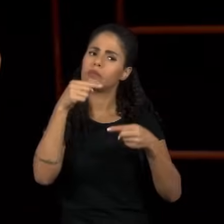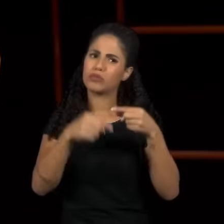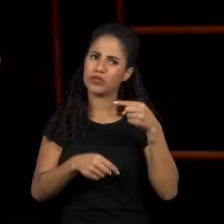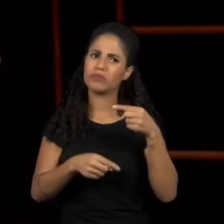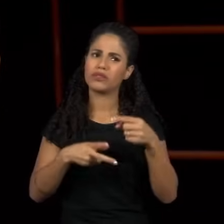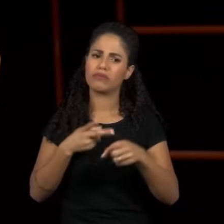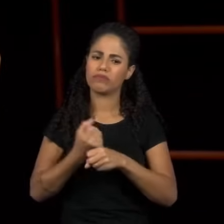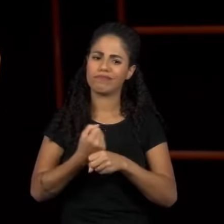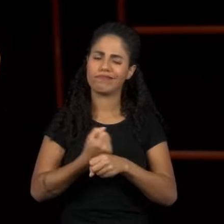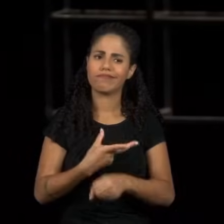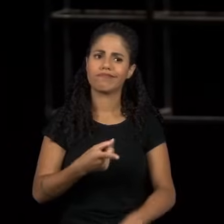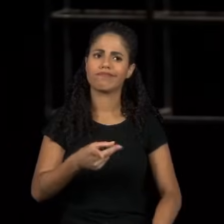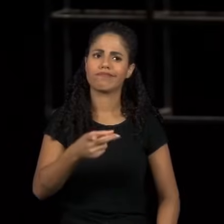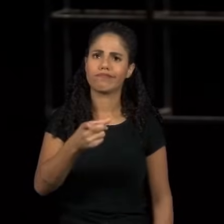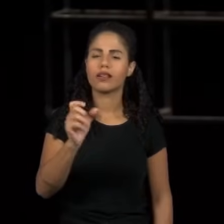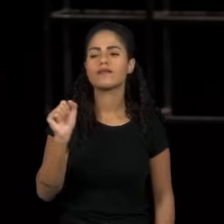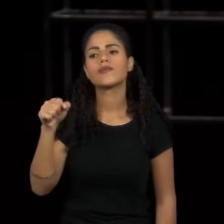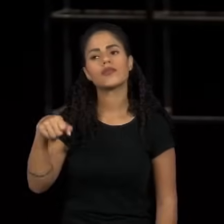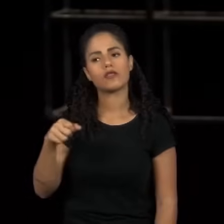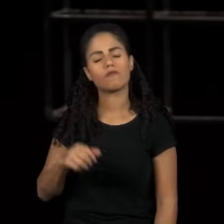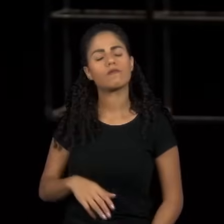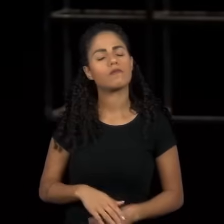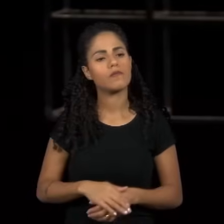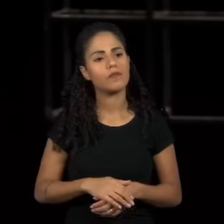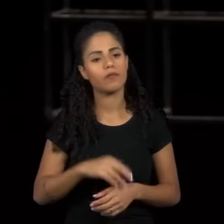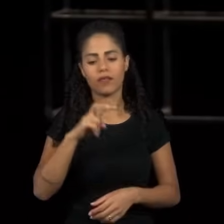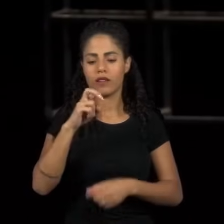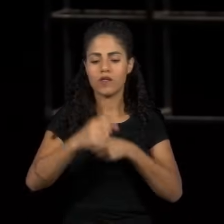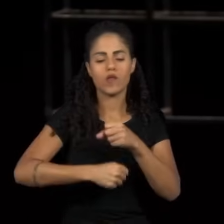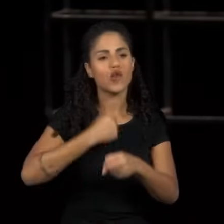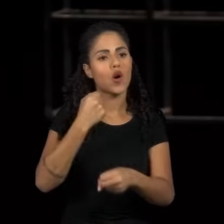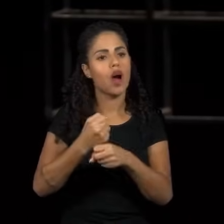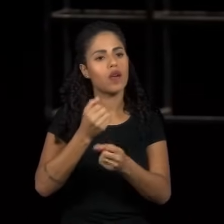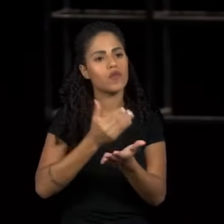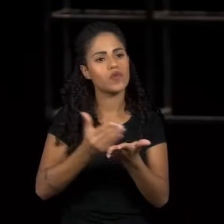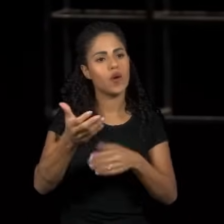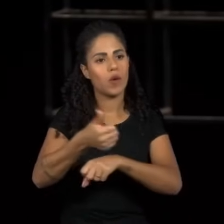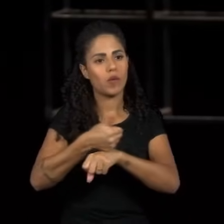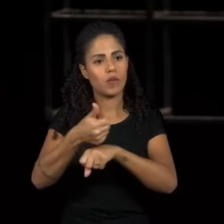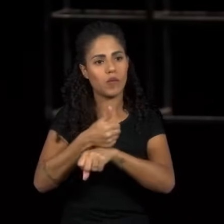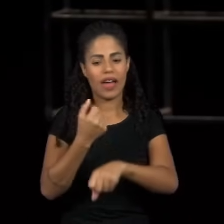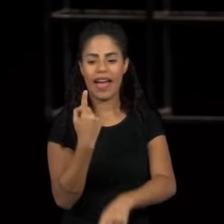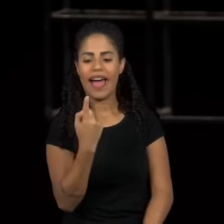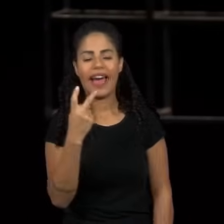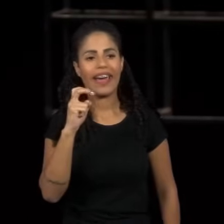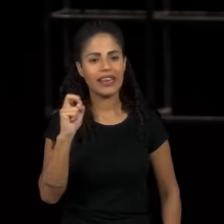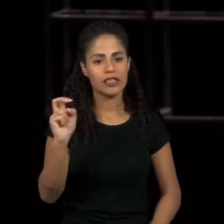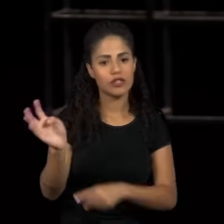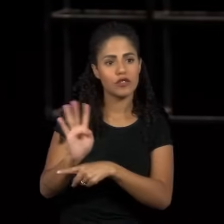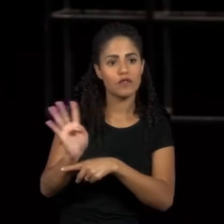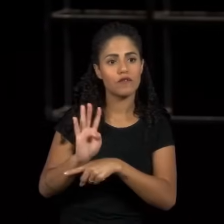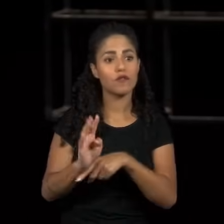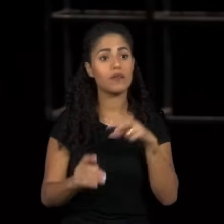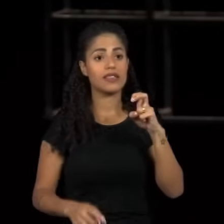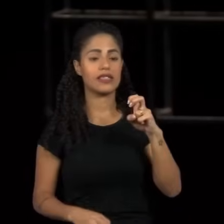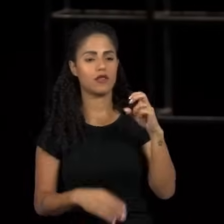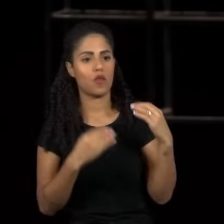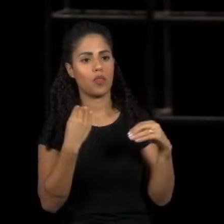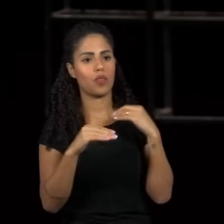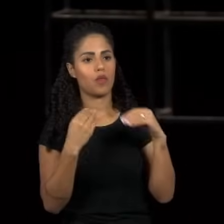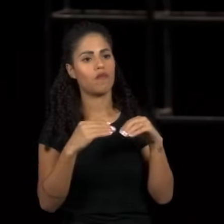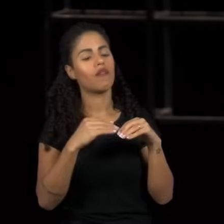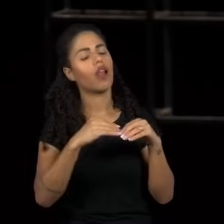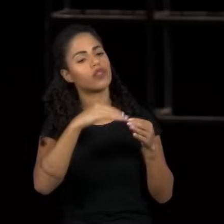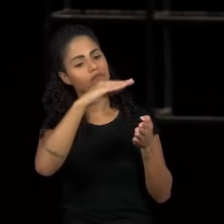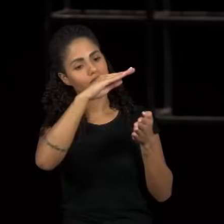Sim. Nos 5 primeiros anos de carreira, você já acumulava aí quase 15 filmes e 5 novelas no currículo,